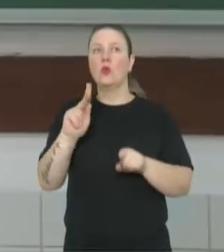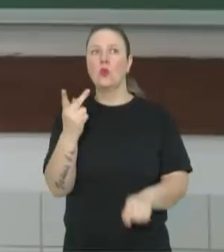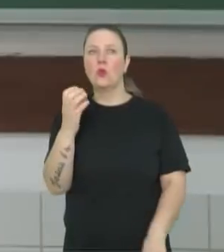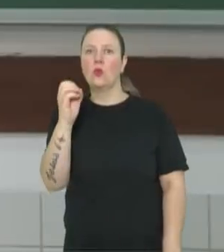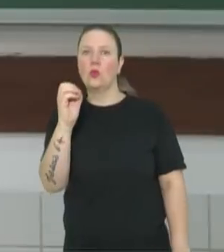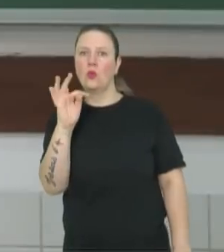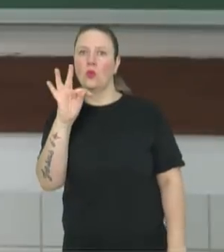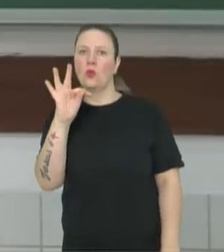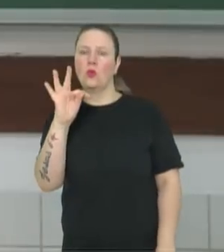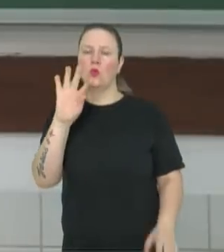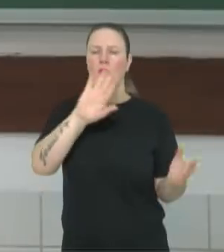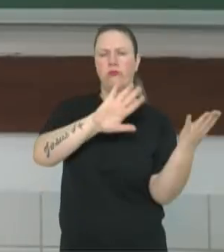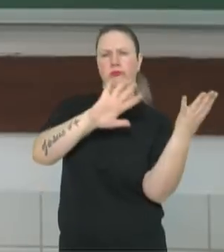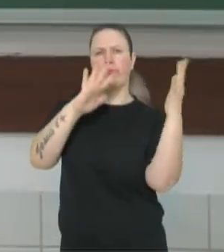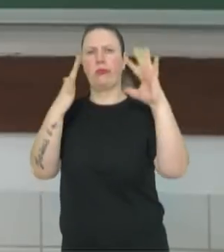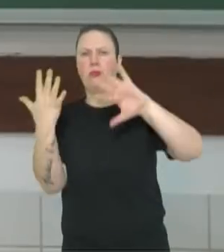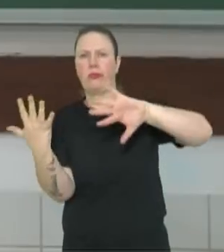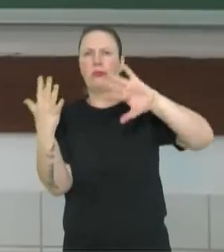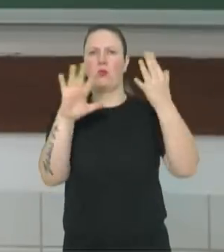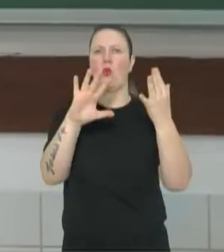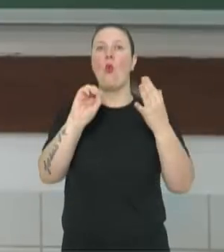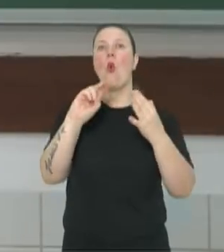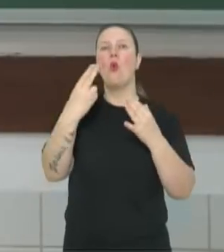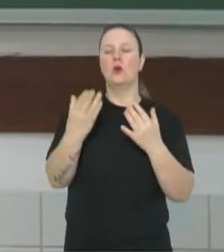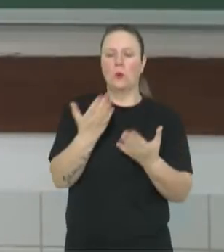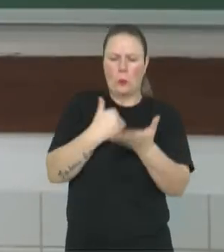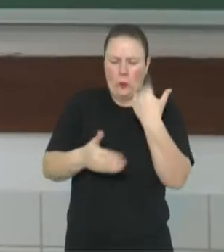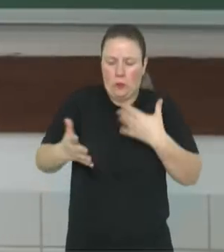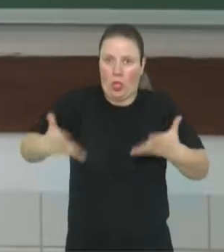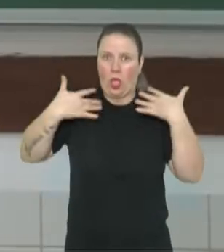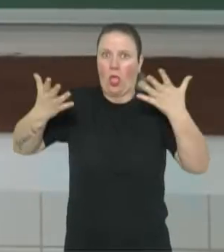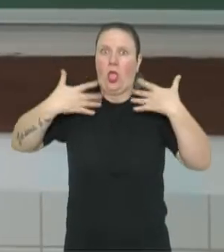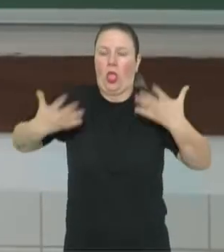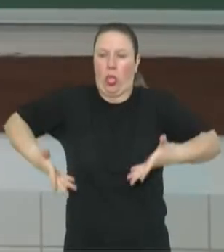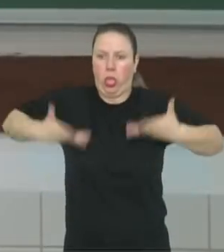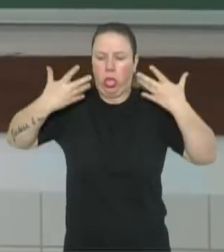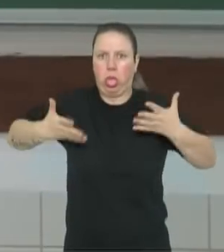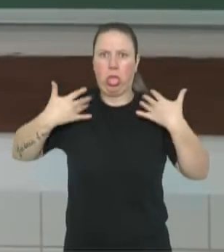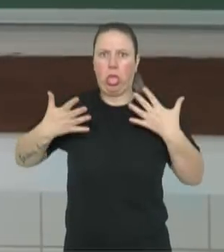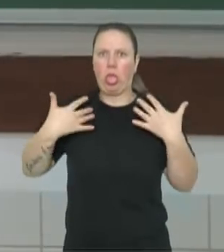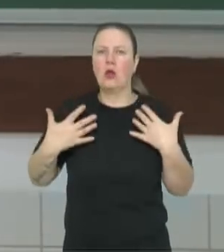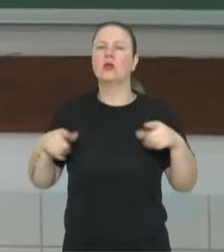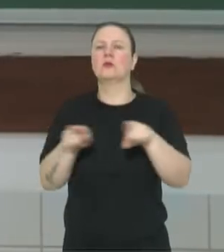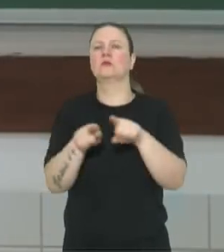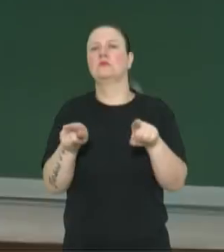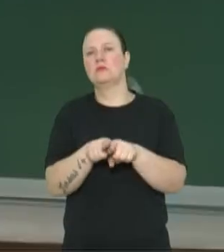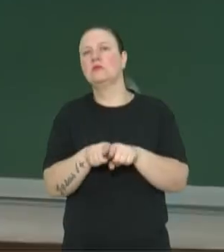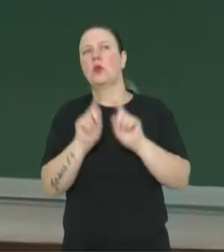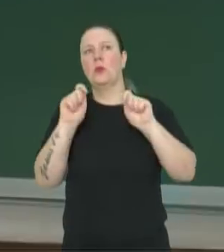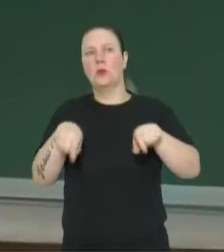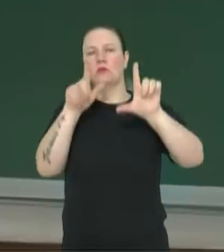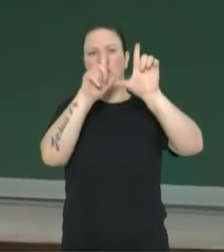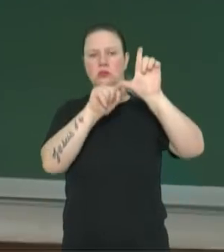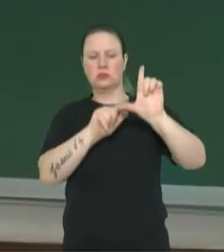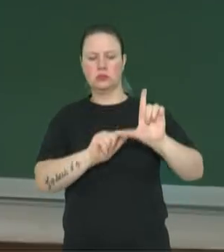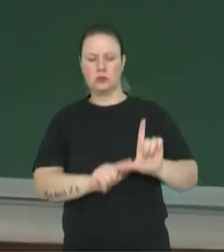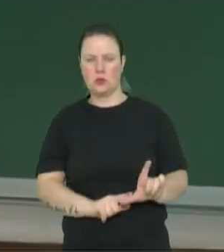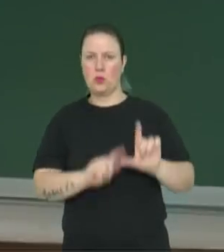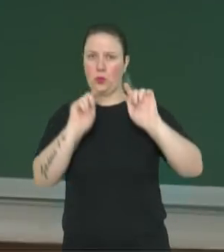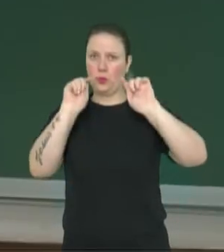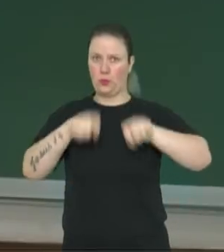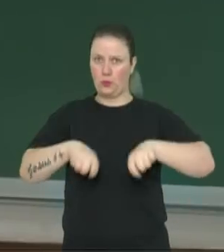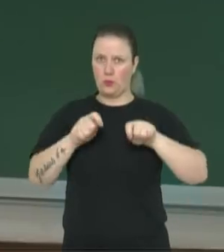do clima, quando eu estou falando de uma comida apimentada. A leather pode ser as letrinhas, A, B, C, ou pode ser